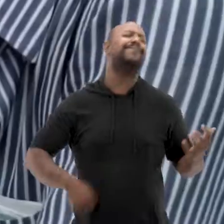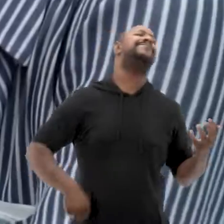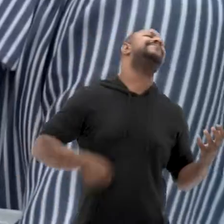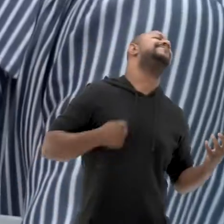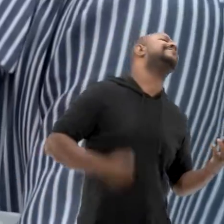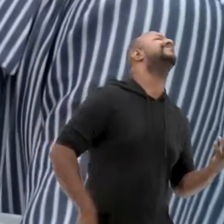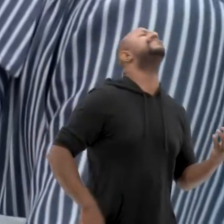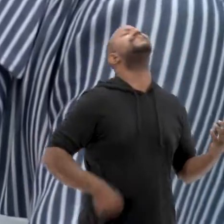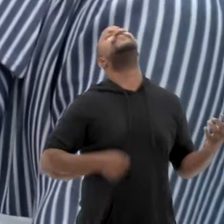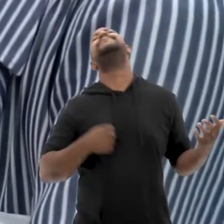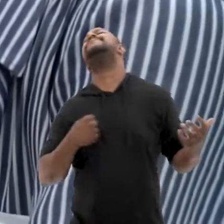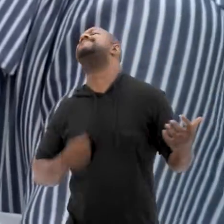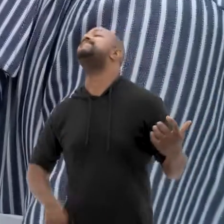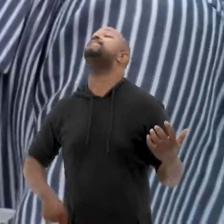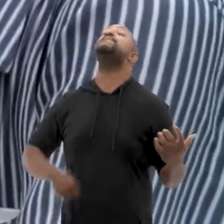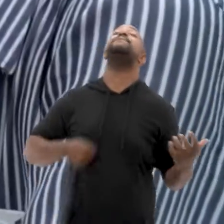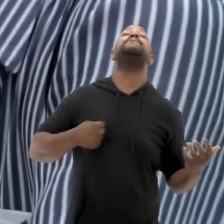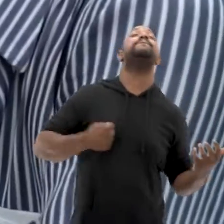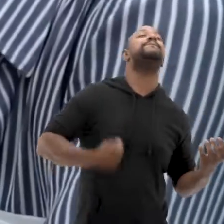João!